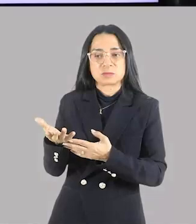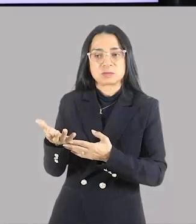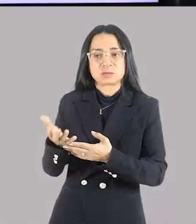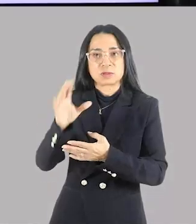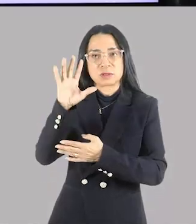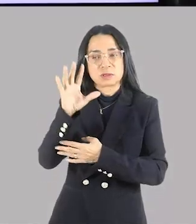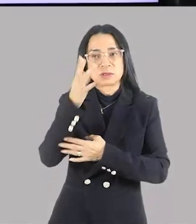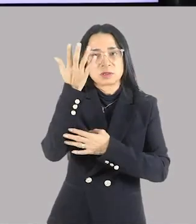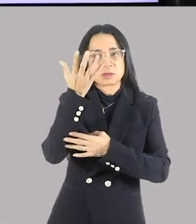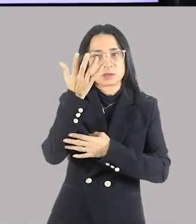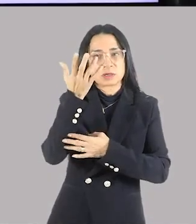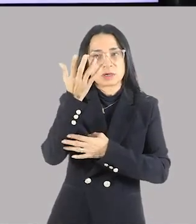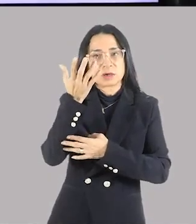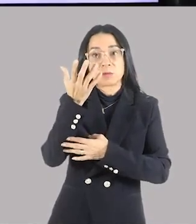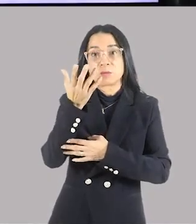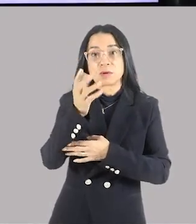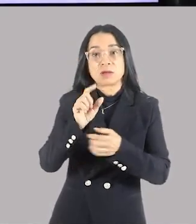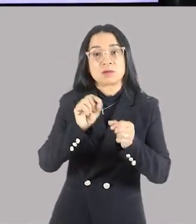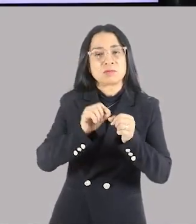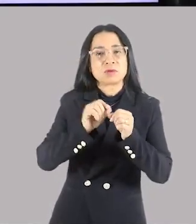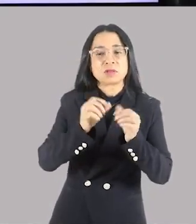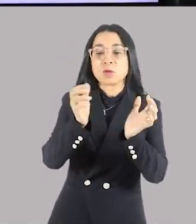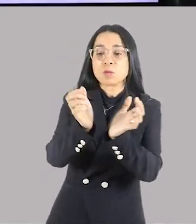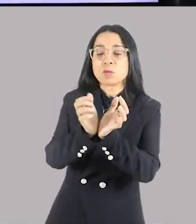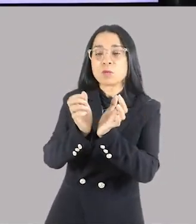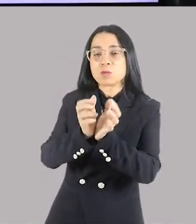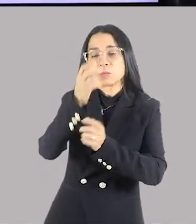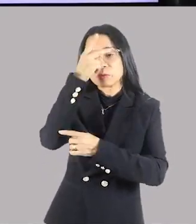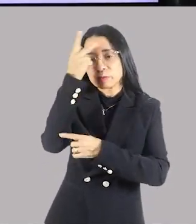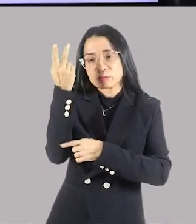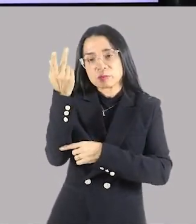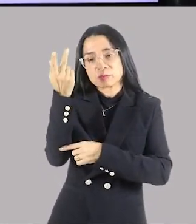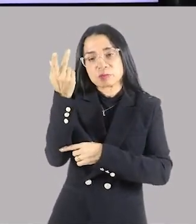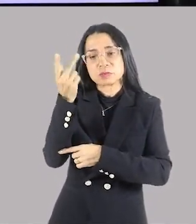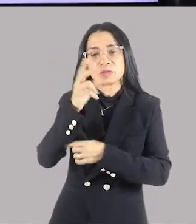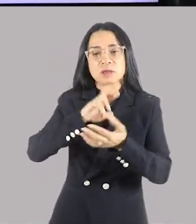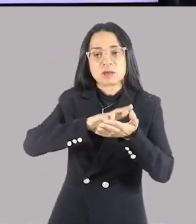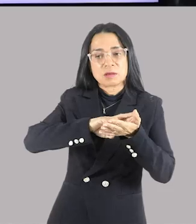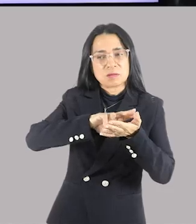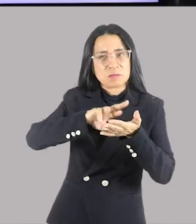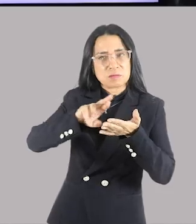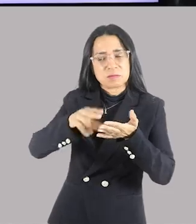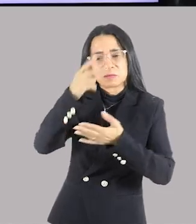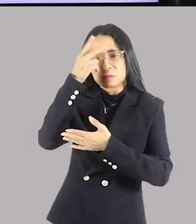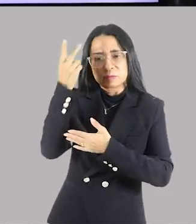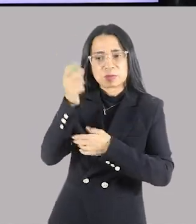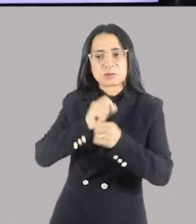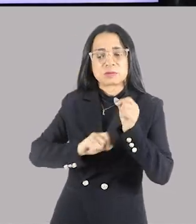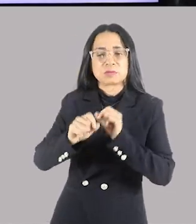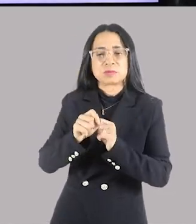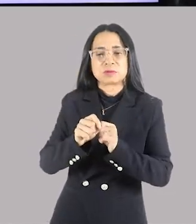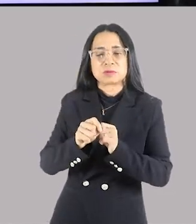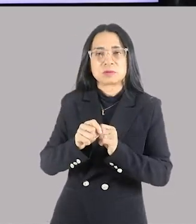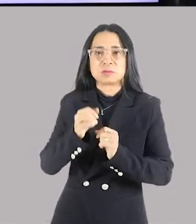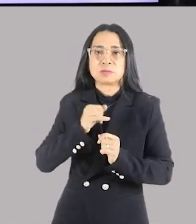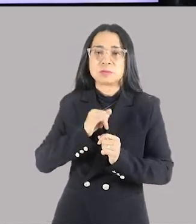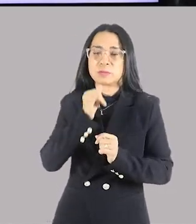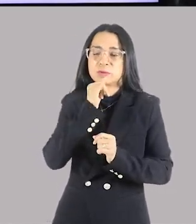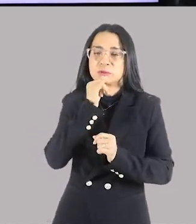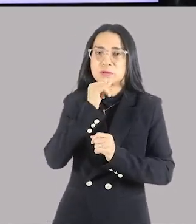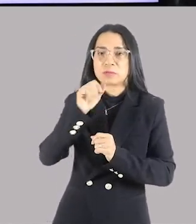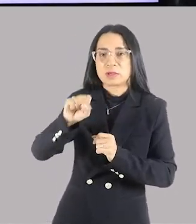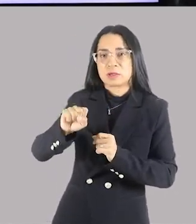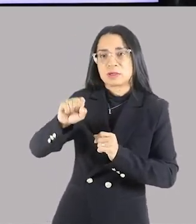é pluripessoal. Mais de um agente toma essas decisões, como é o caso, por exemplo, do STF, do STJ,